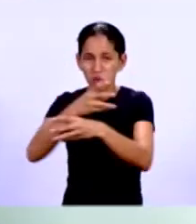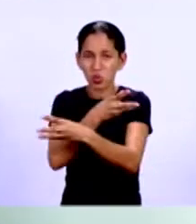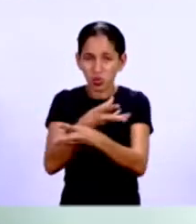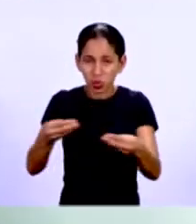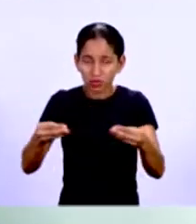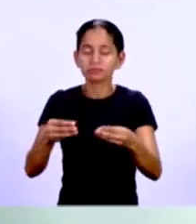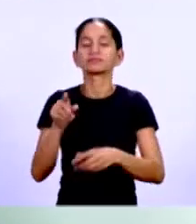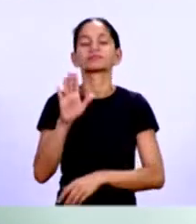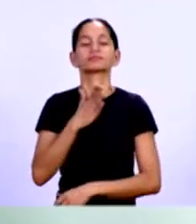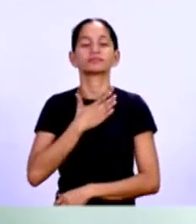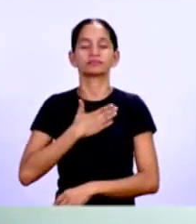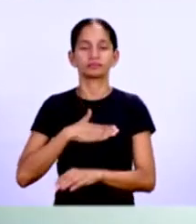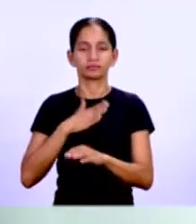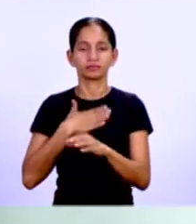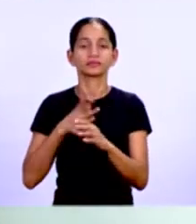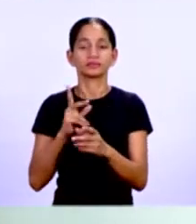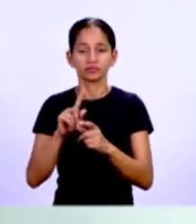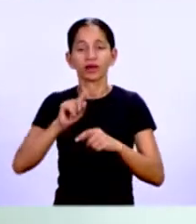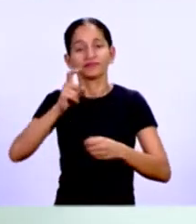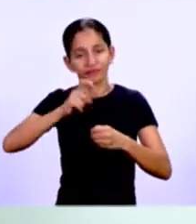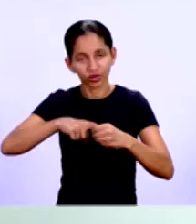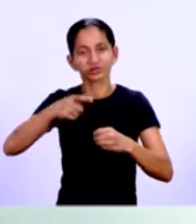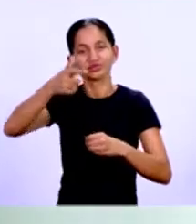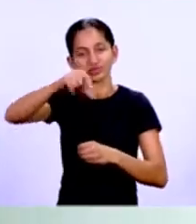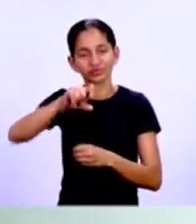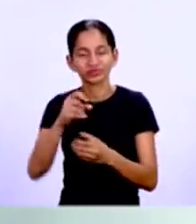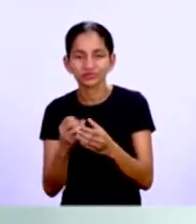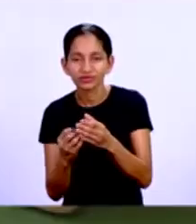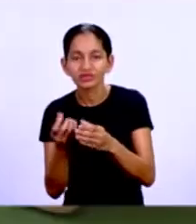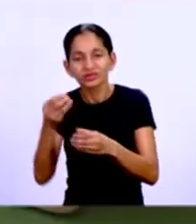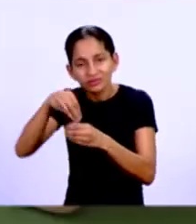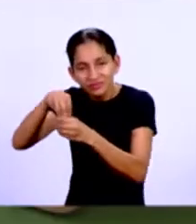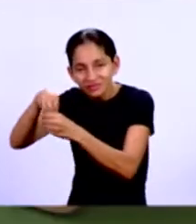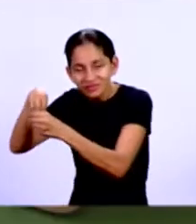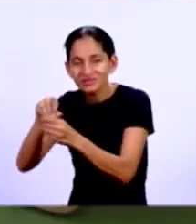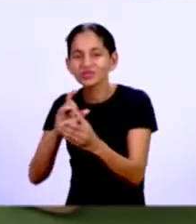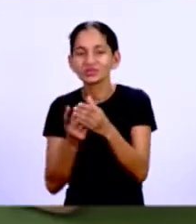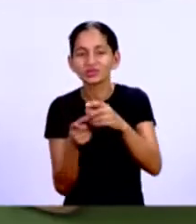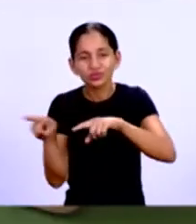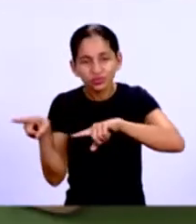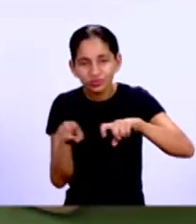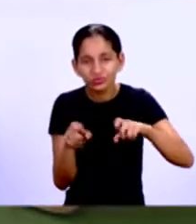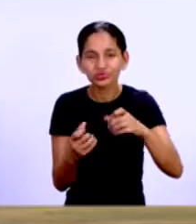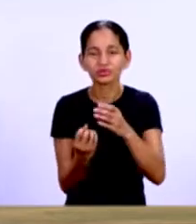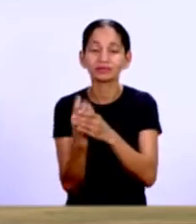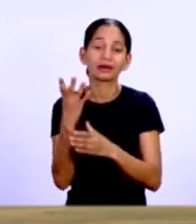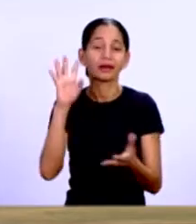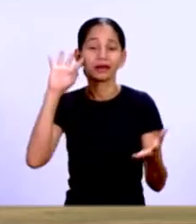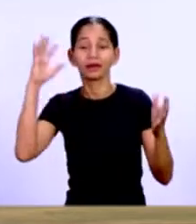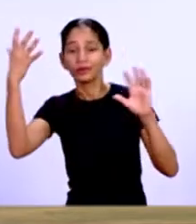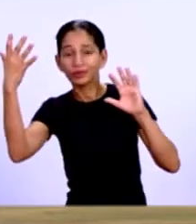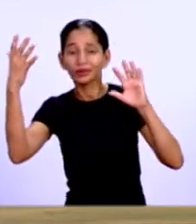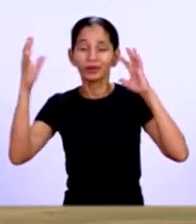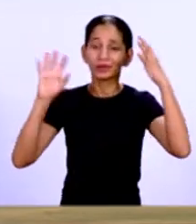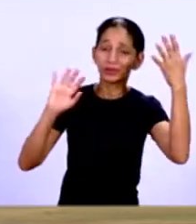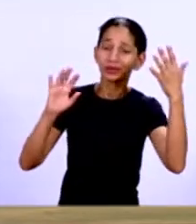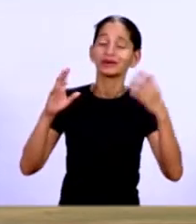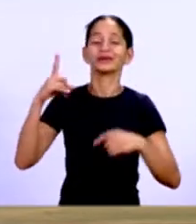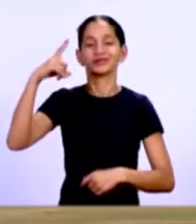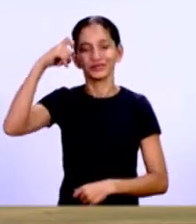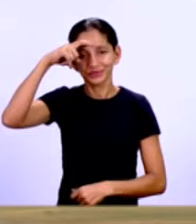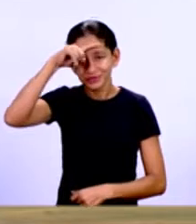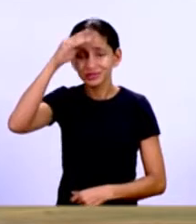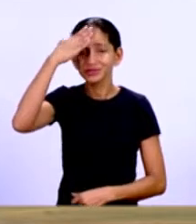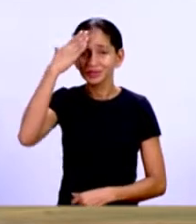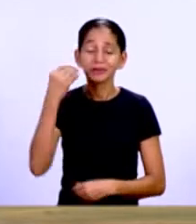situação dessa intempestiva, mas que pode acontecer. Exatamente, o agronegócio é muito sensível ao clima, né? Então, ainda mais as condições